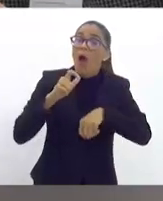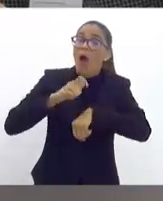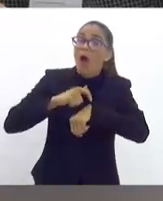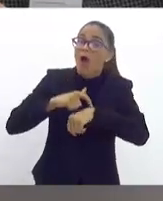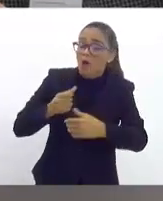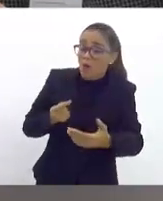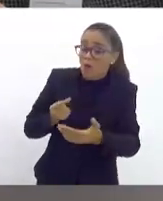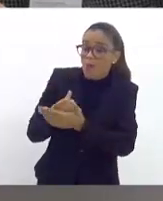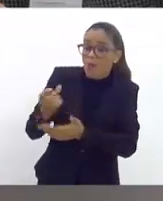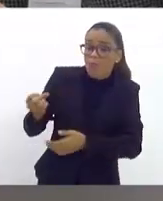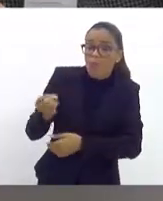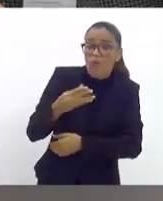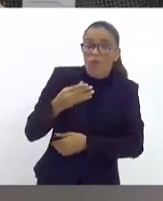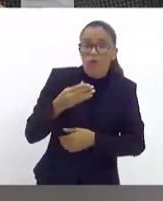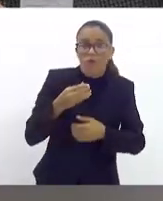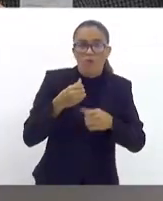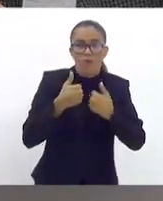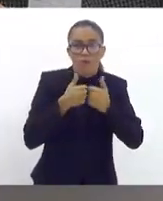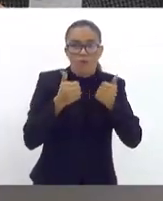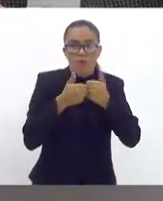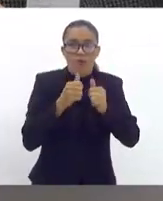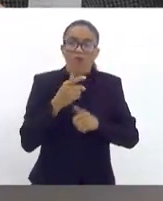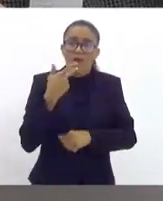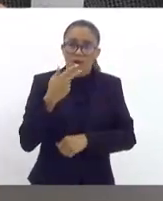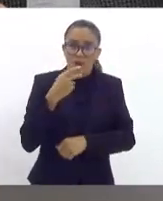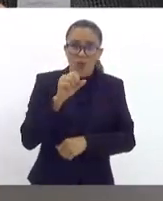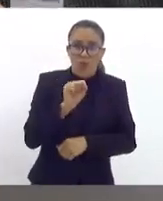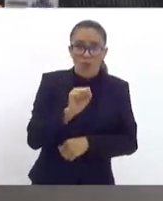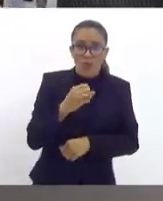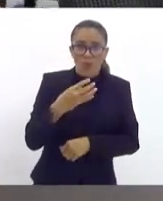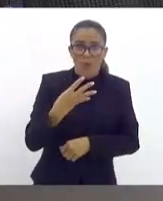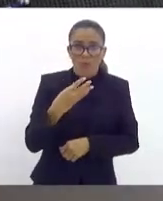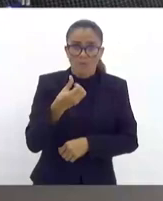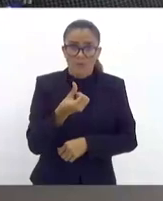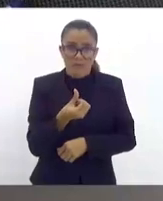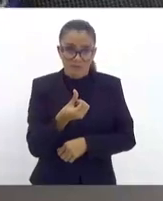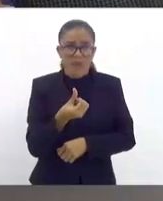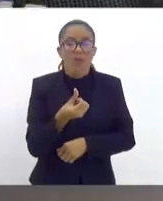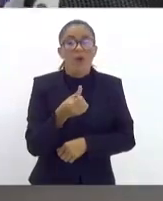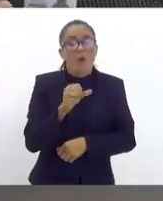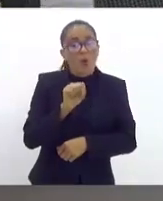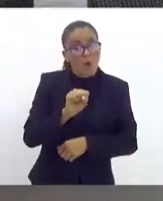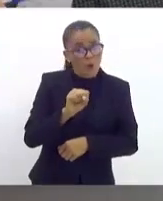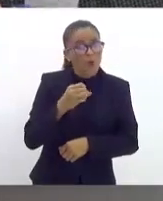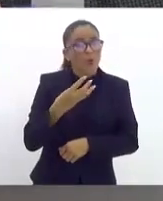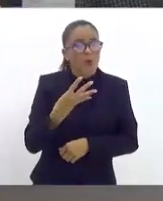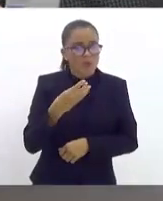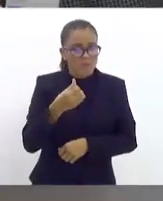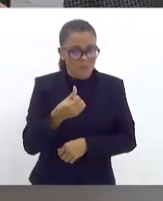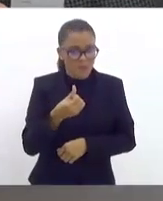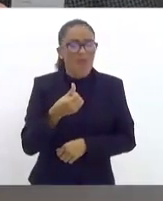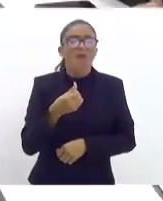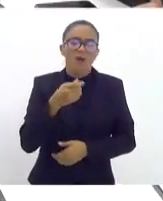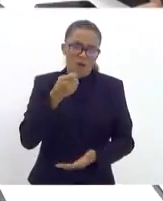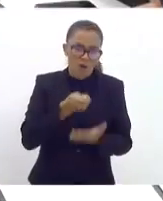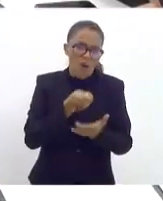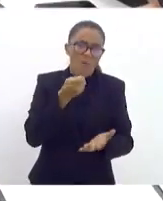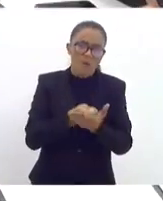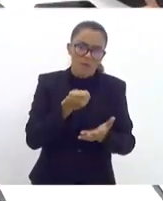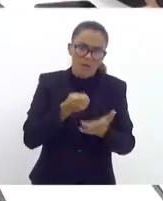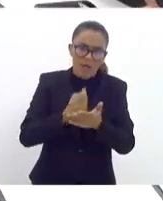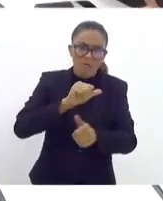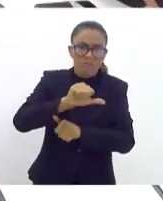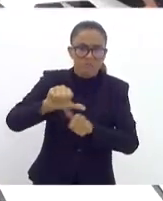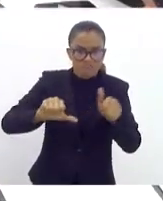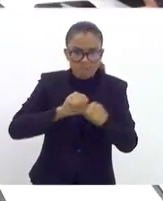novos Então você tá falando 846 né claro obrigado a renovar